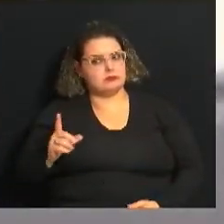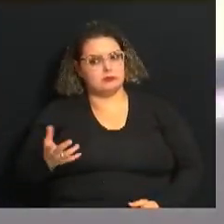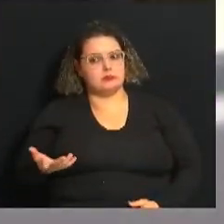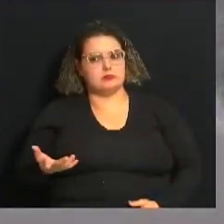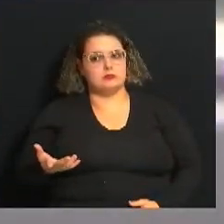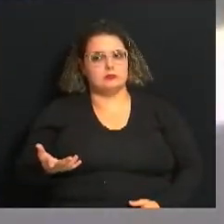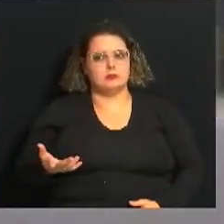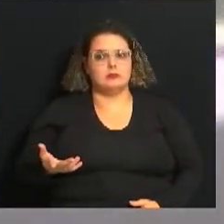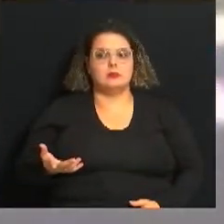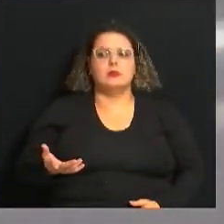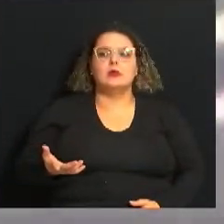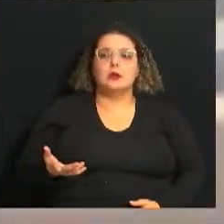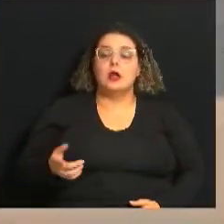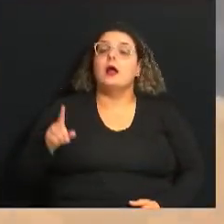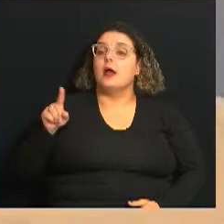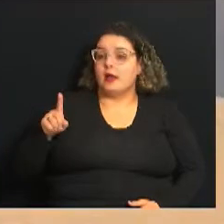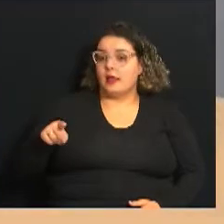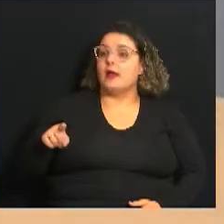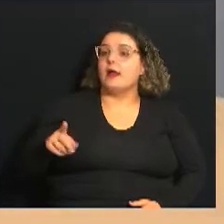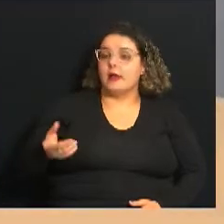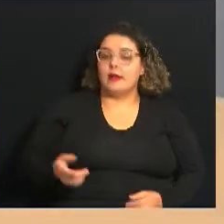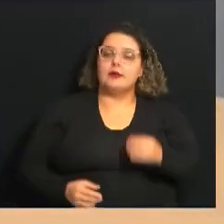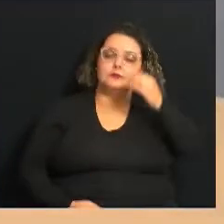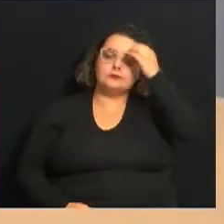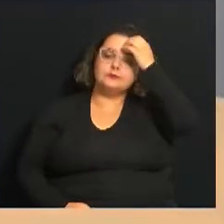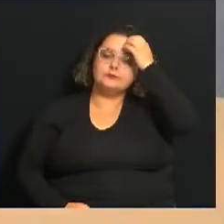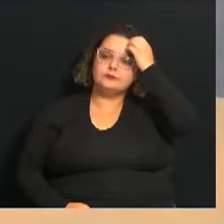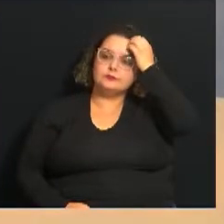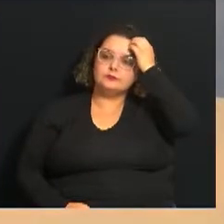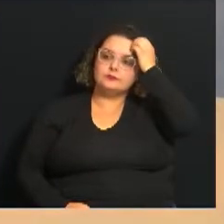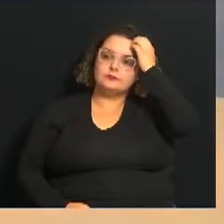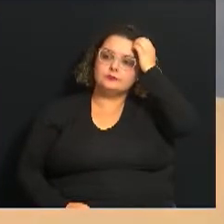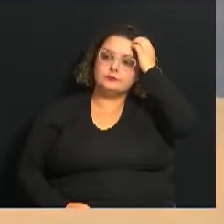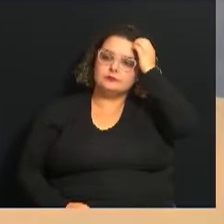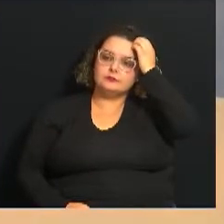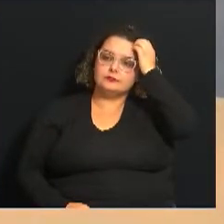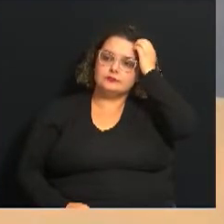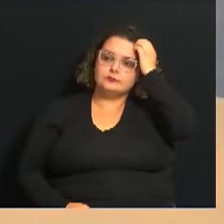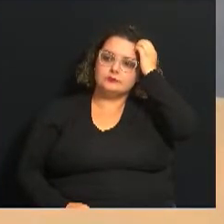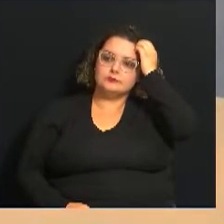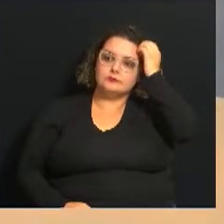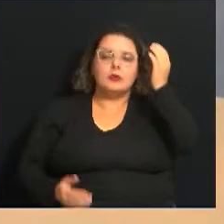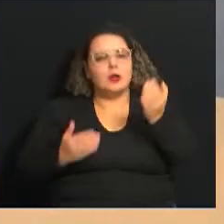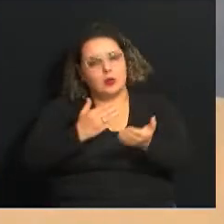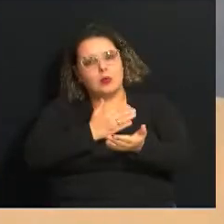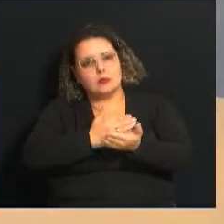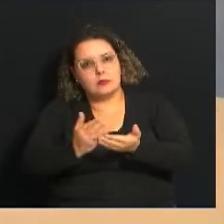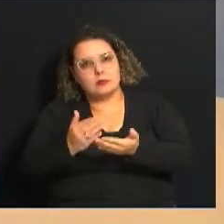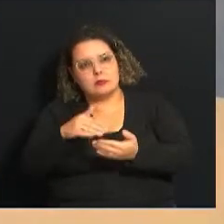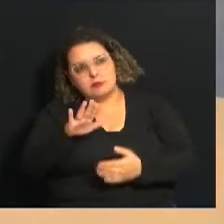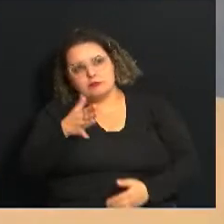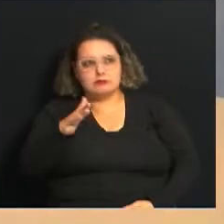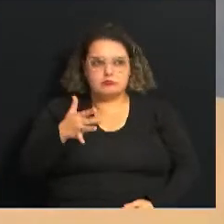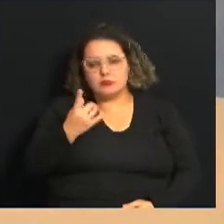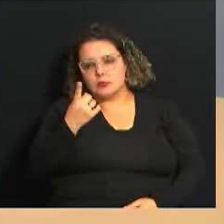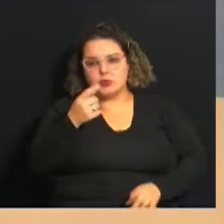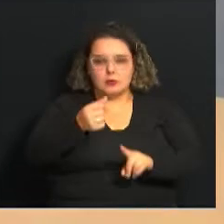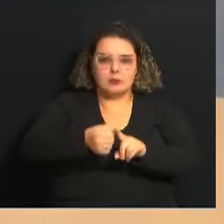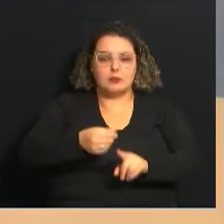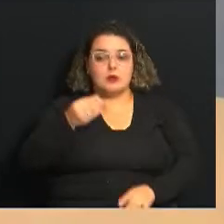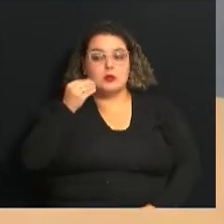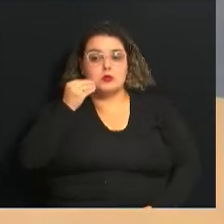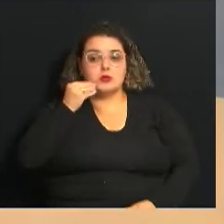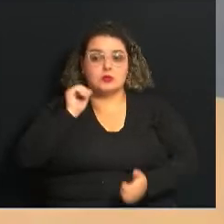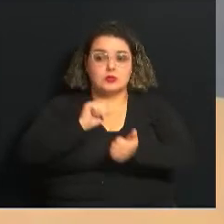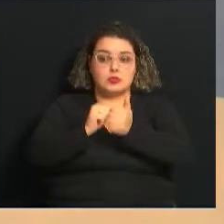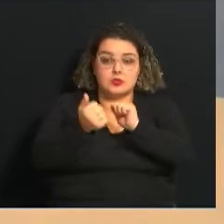tinha nada? Isso mesmo. Nós começamos a operação, na verdade, há um pouco mais de um mês, porque passou por uma fase de testes, né, de